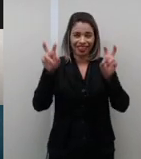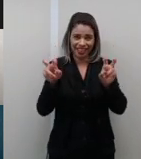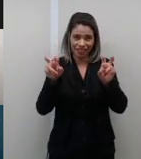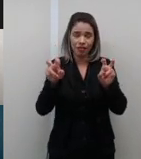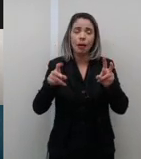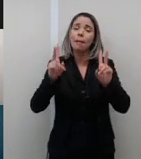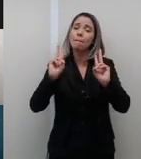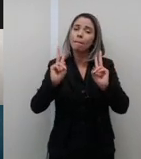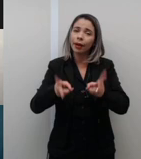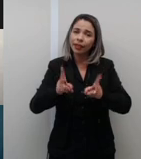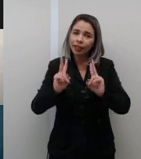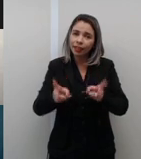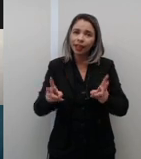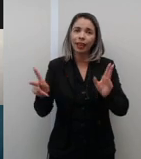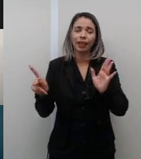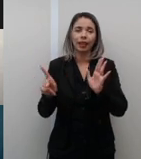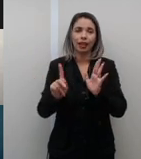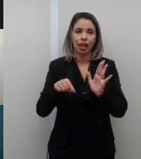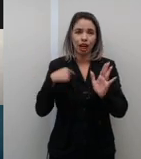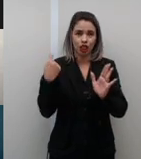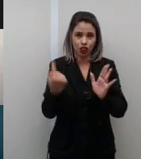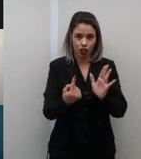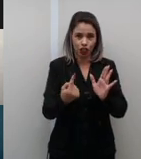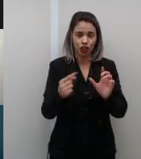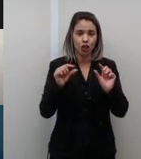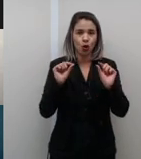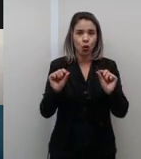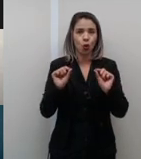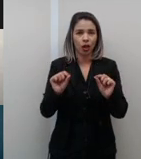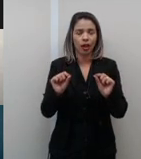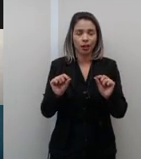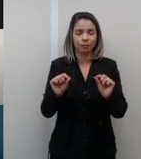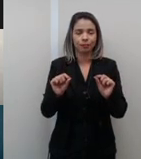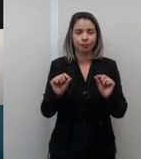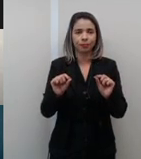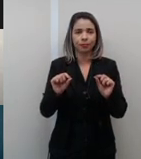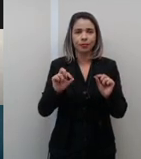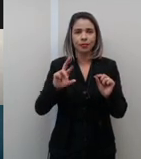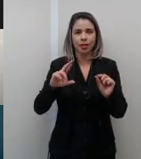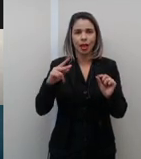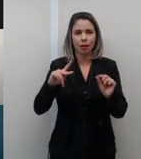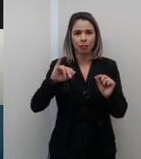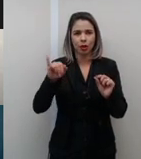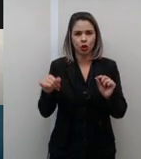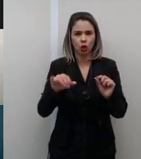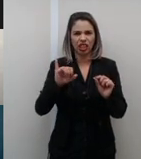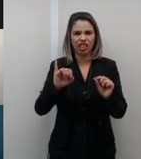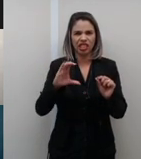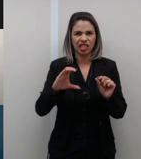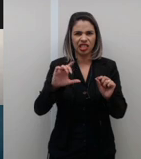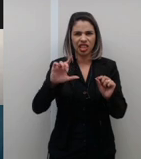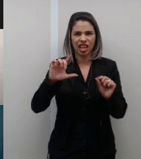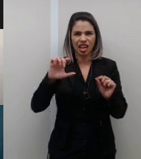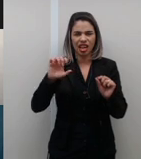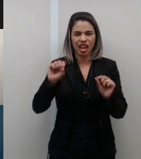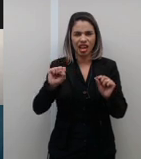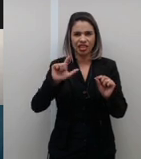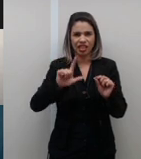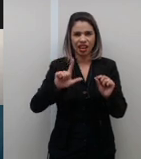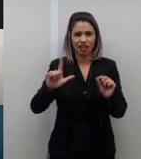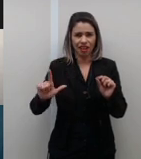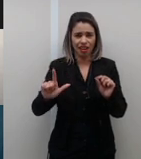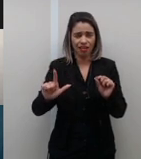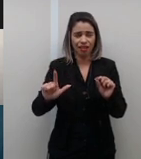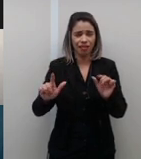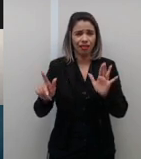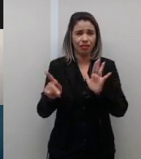orientação desta corte quanto a URPJ e CSLL incidentes sobre juros